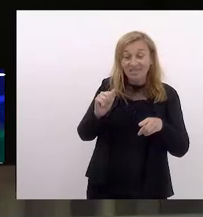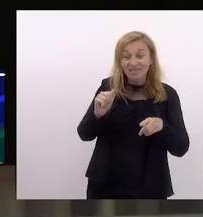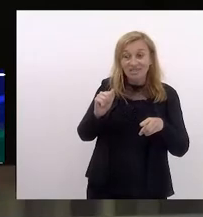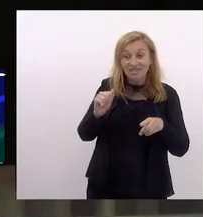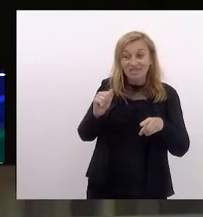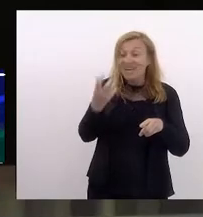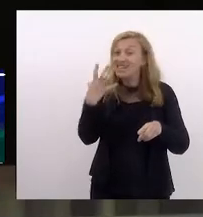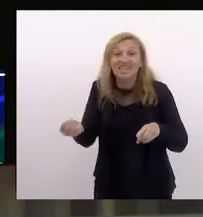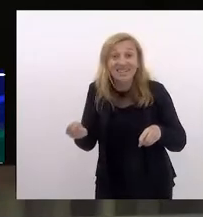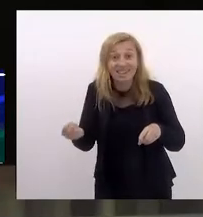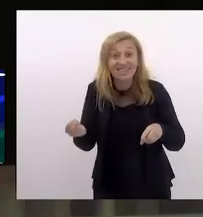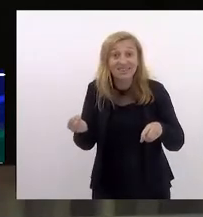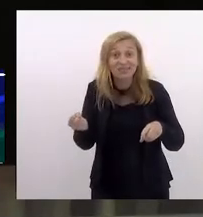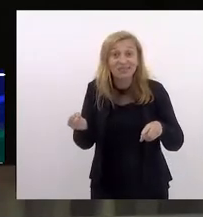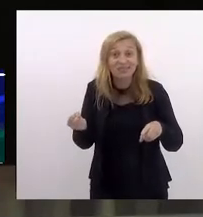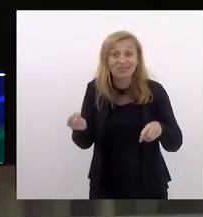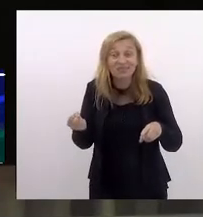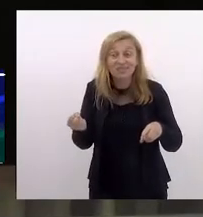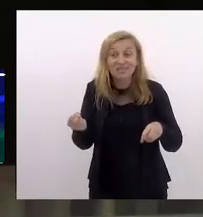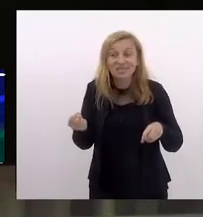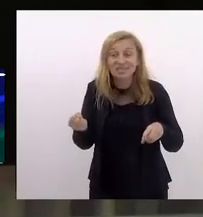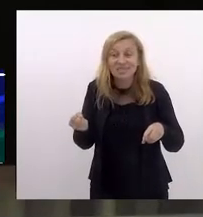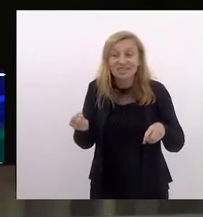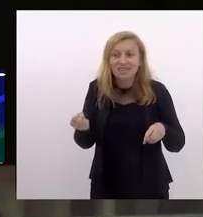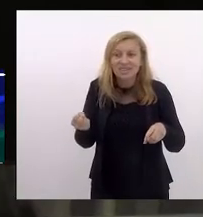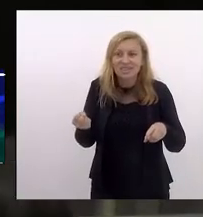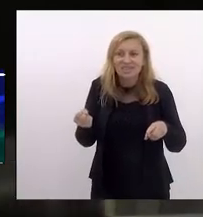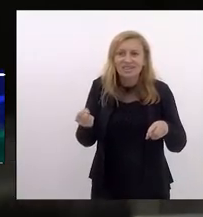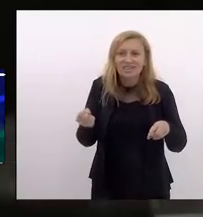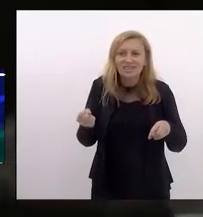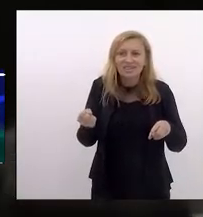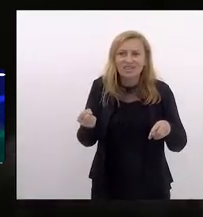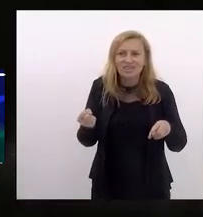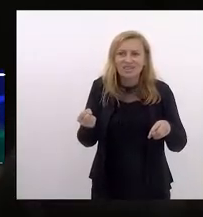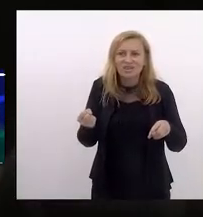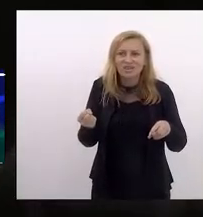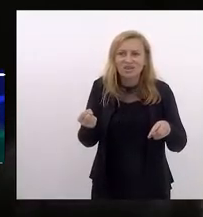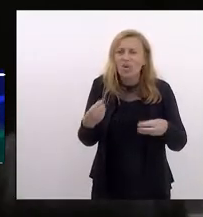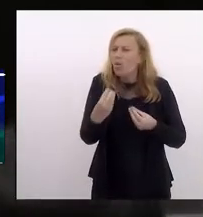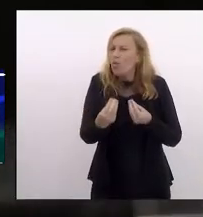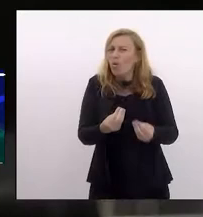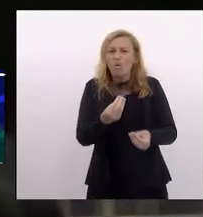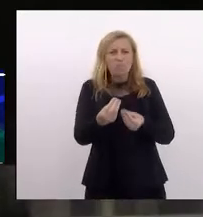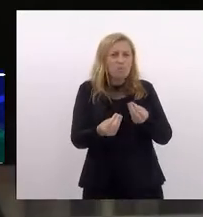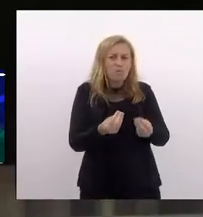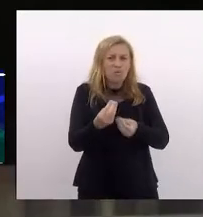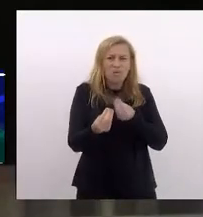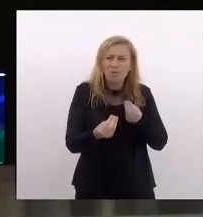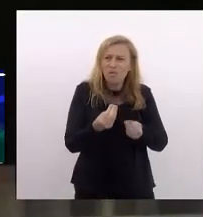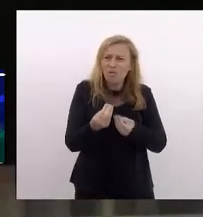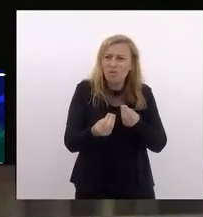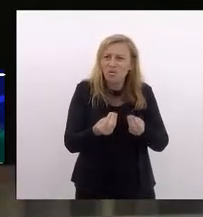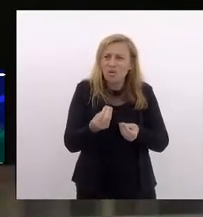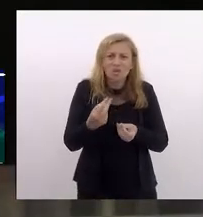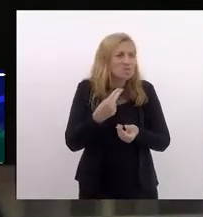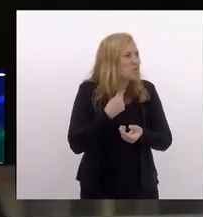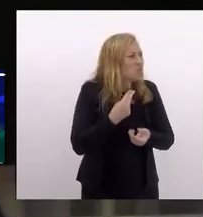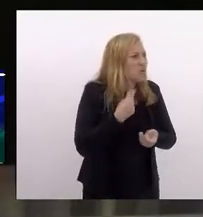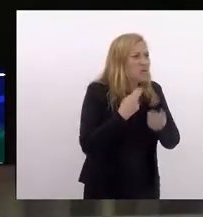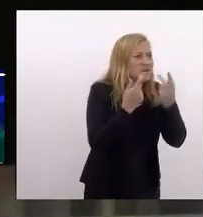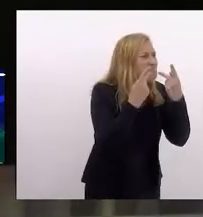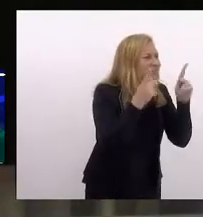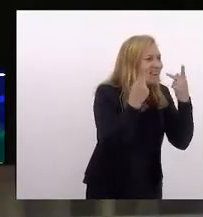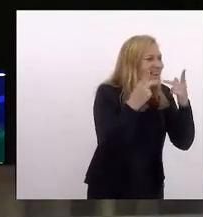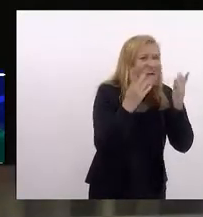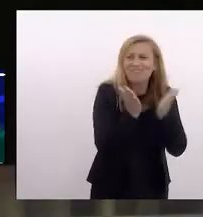conversão e é uma grande por cima de fumaça Como assim como a gente não pode